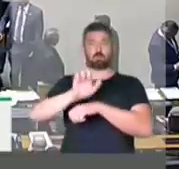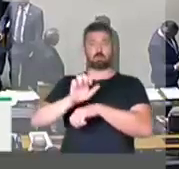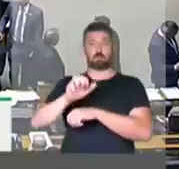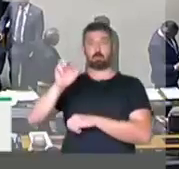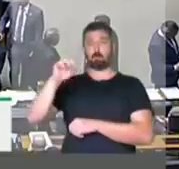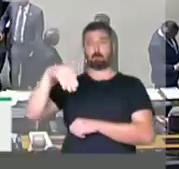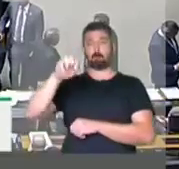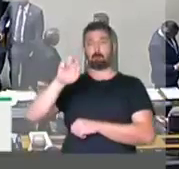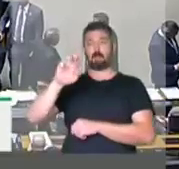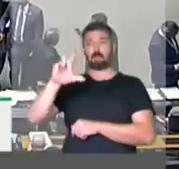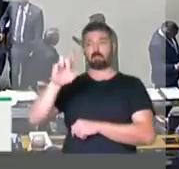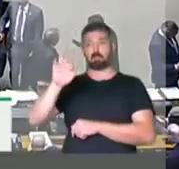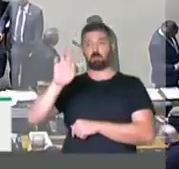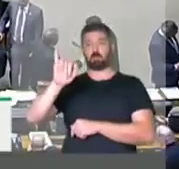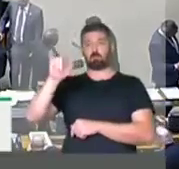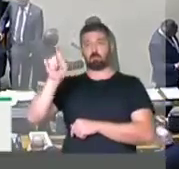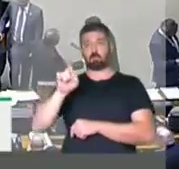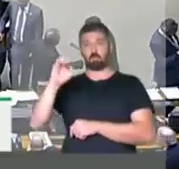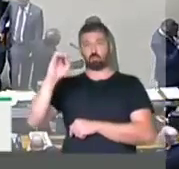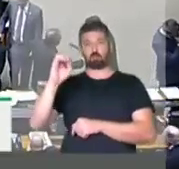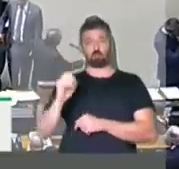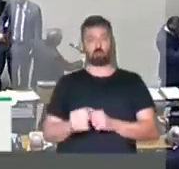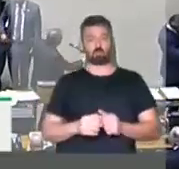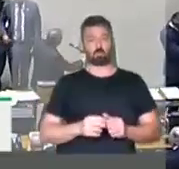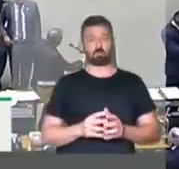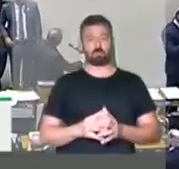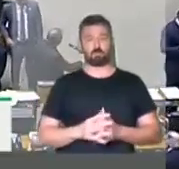Janeiro. Sim.